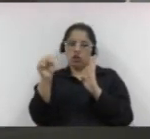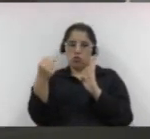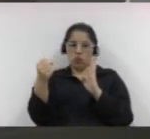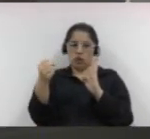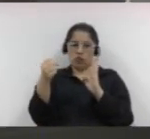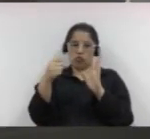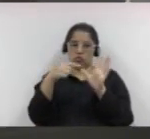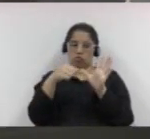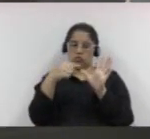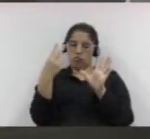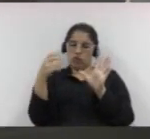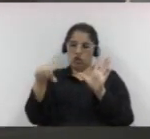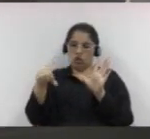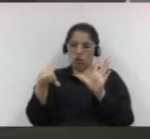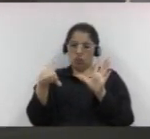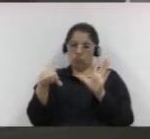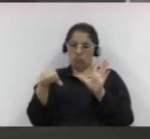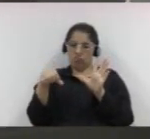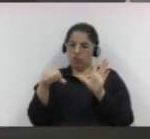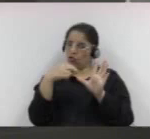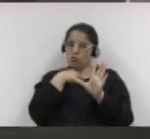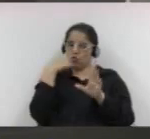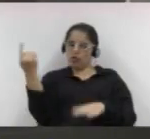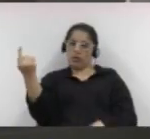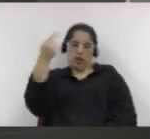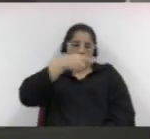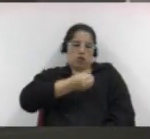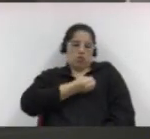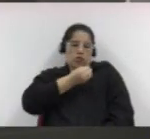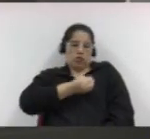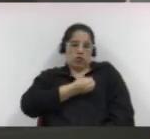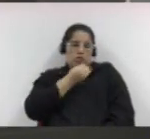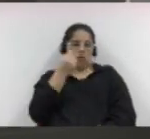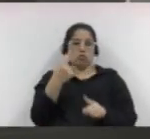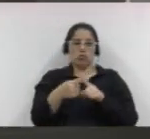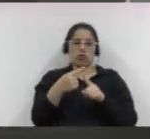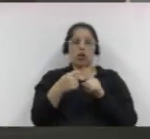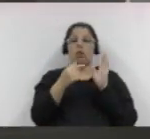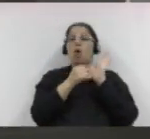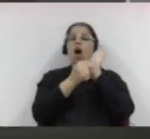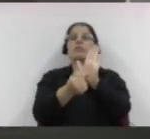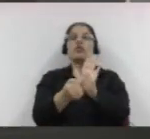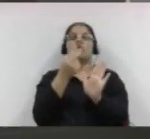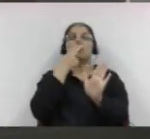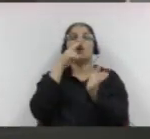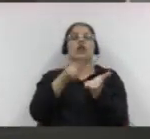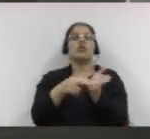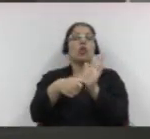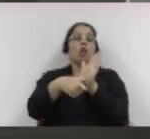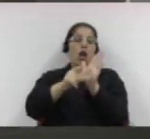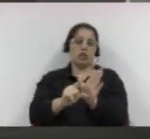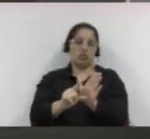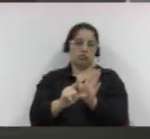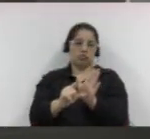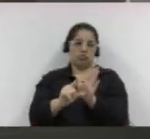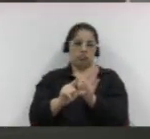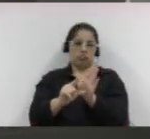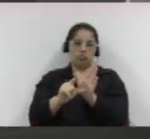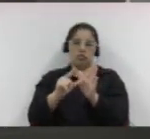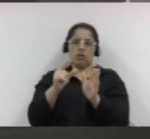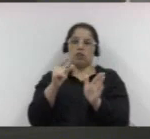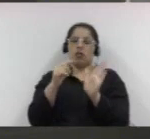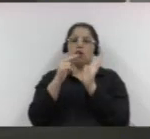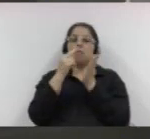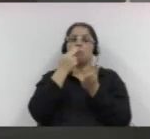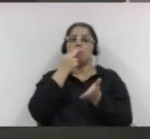comparecido aqui. Se na quinta-feira ele tivesse, porque ele não apresentou. Ele apresentou esse